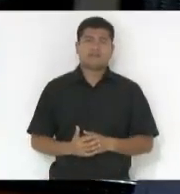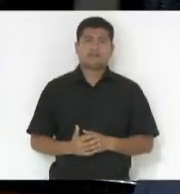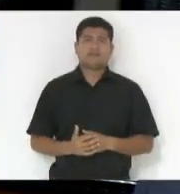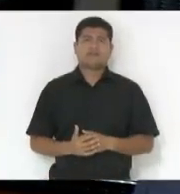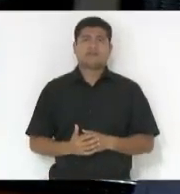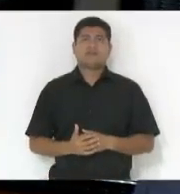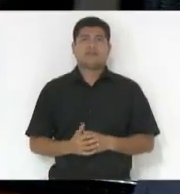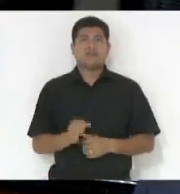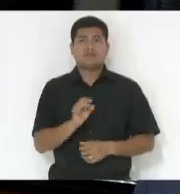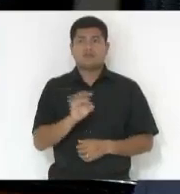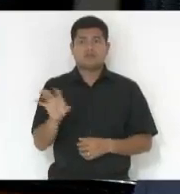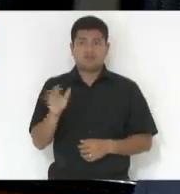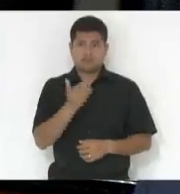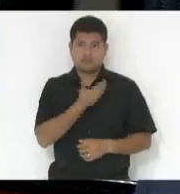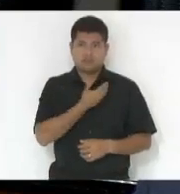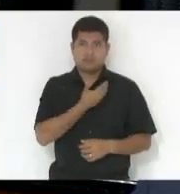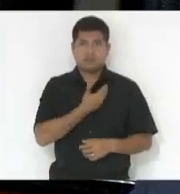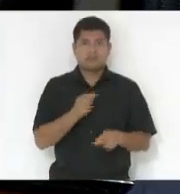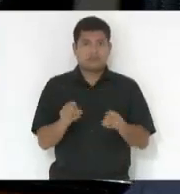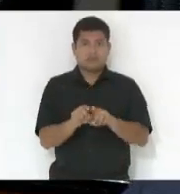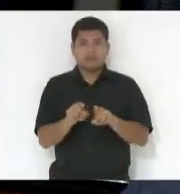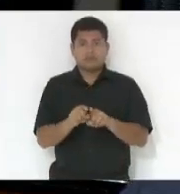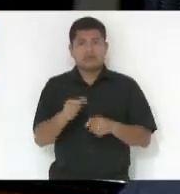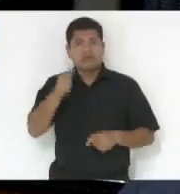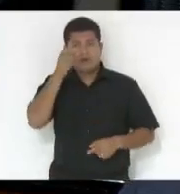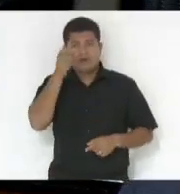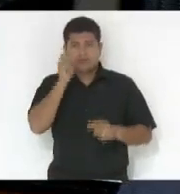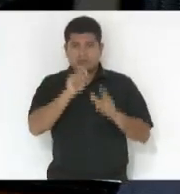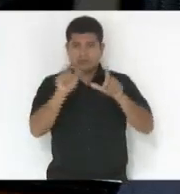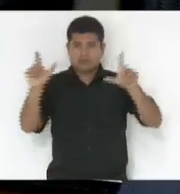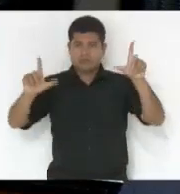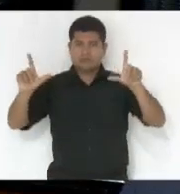Só para os colegas e quem está nos assistindo entender,